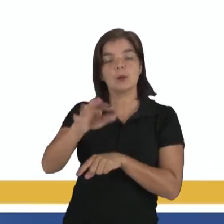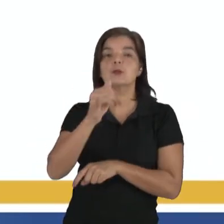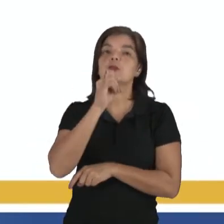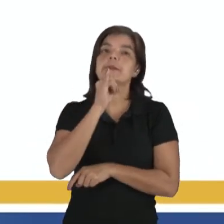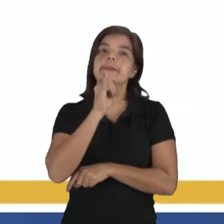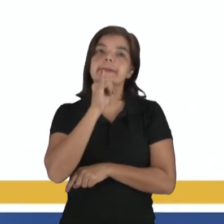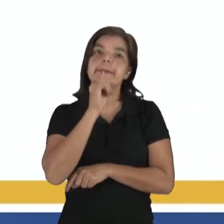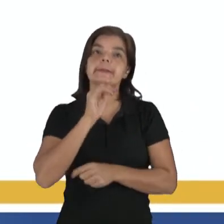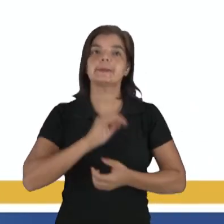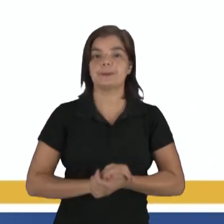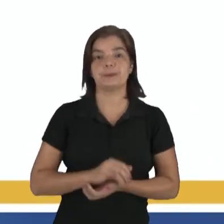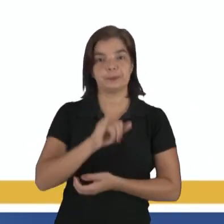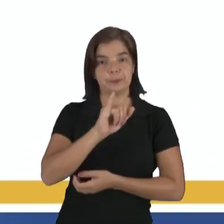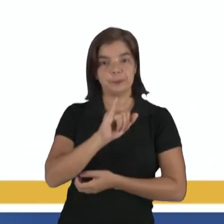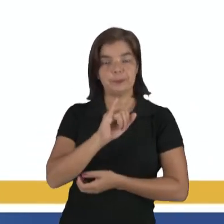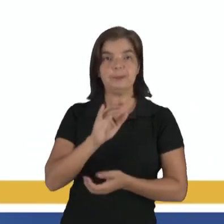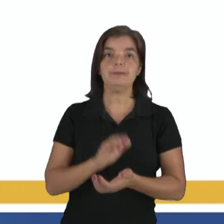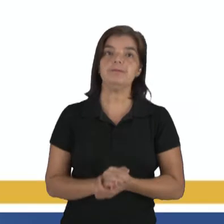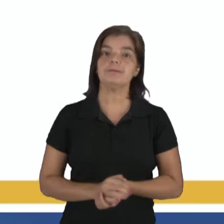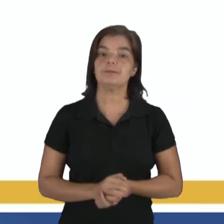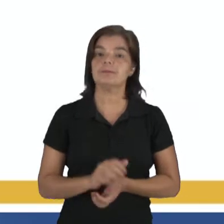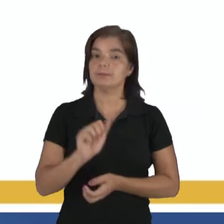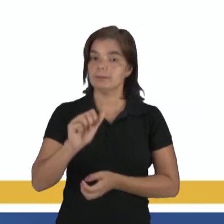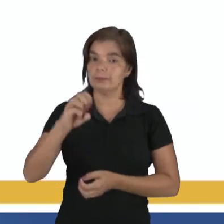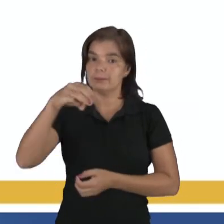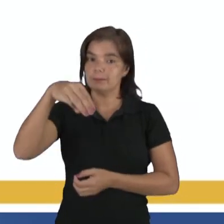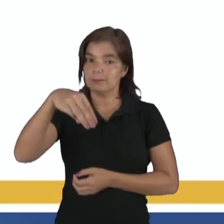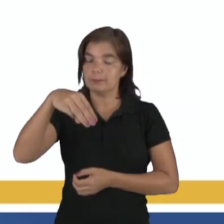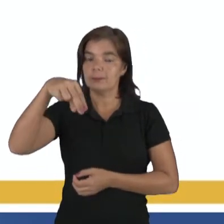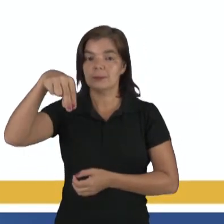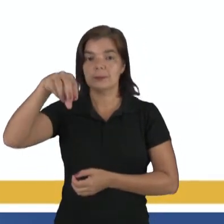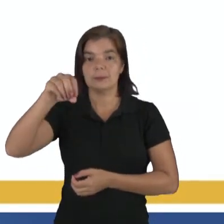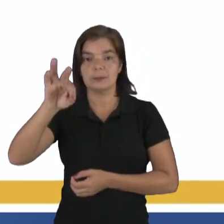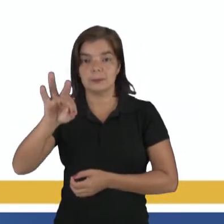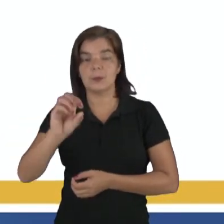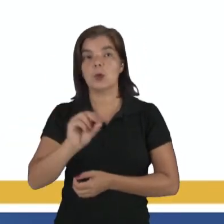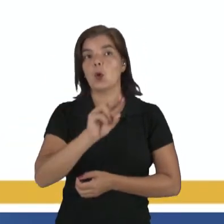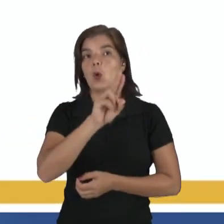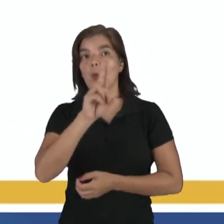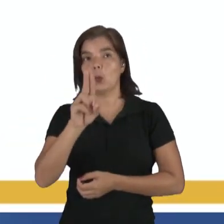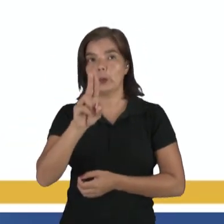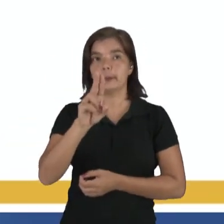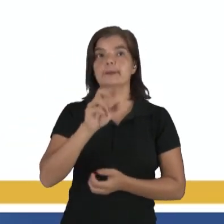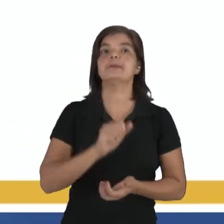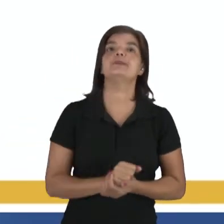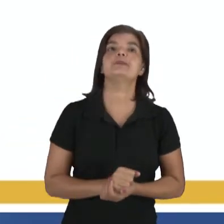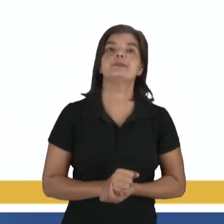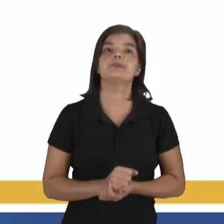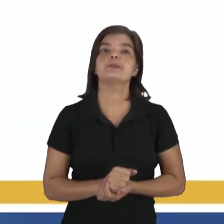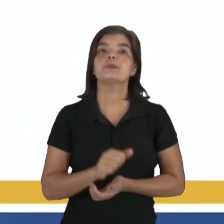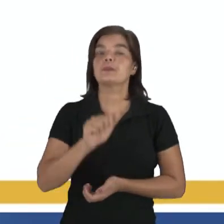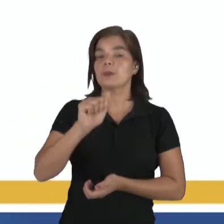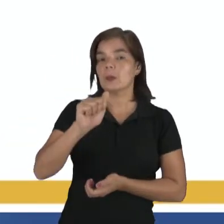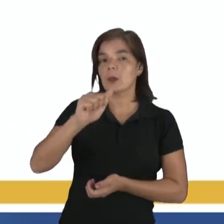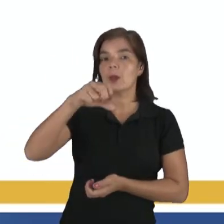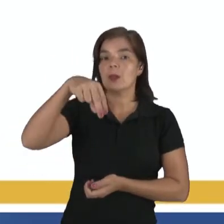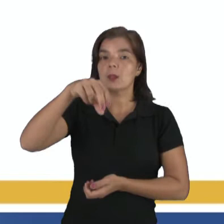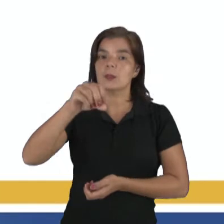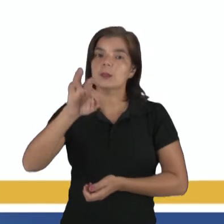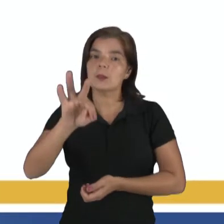ó. I vai ficar I am not. Ou I'm not, como abreviação.